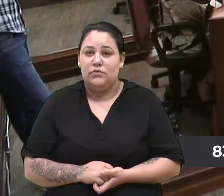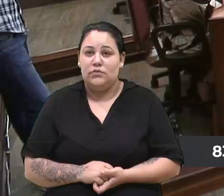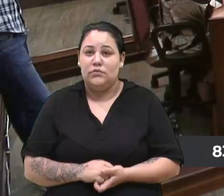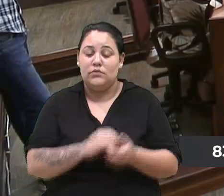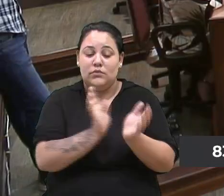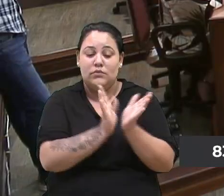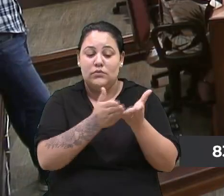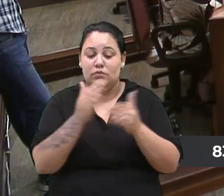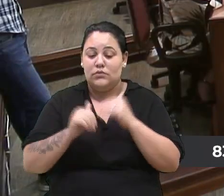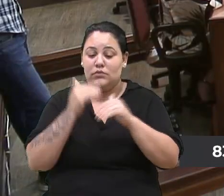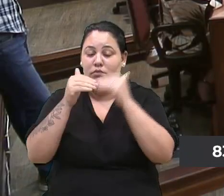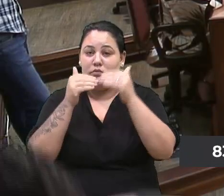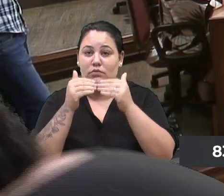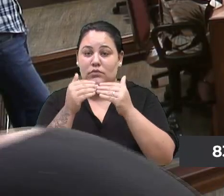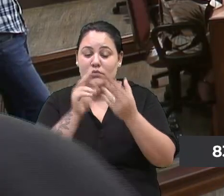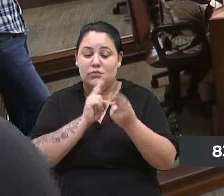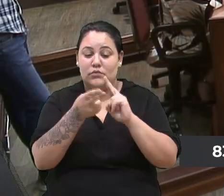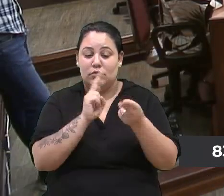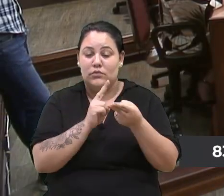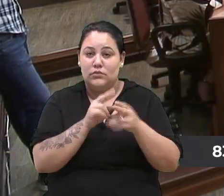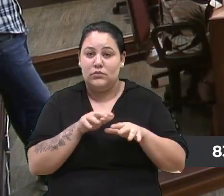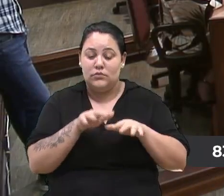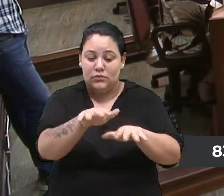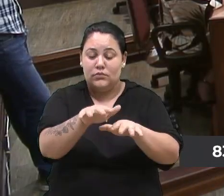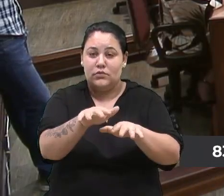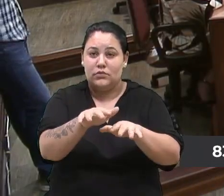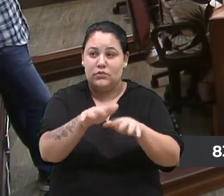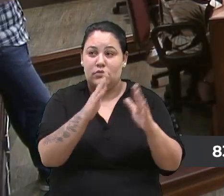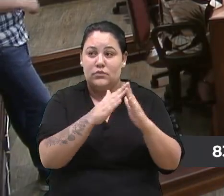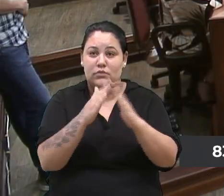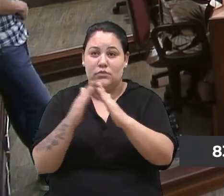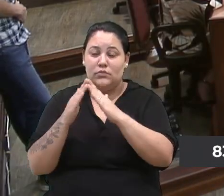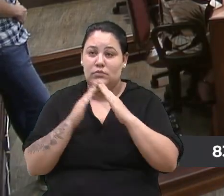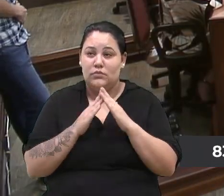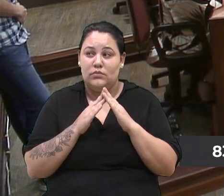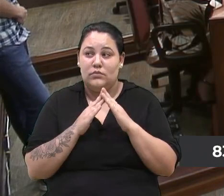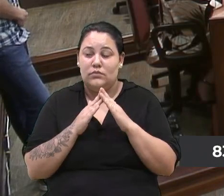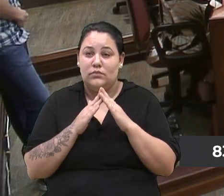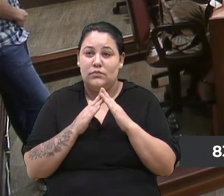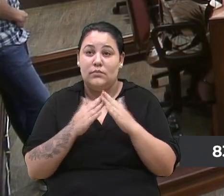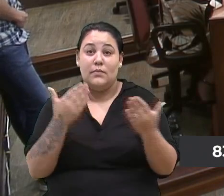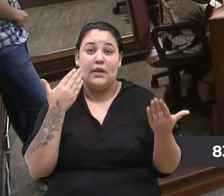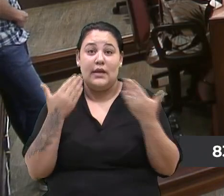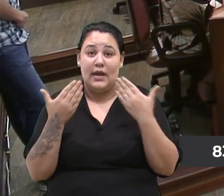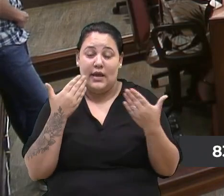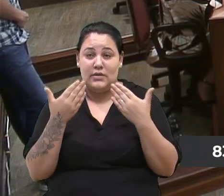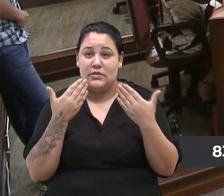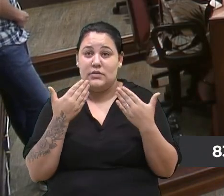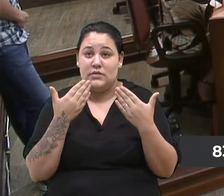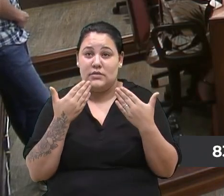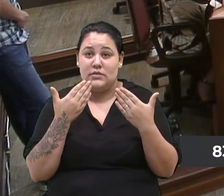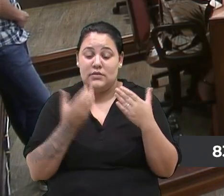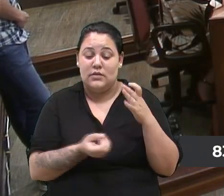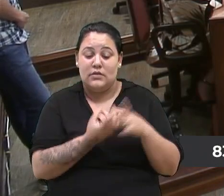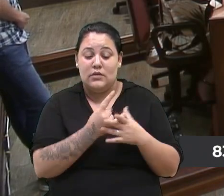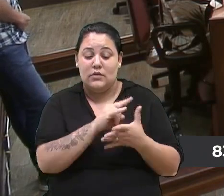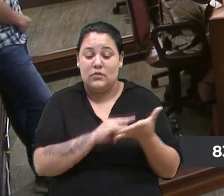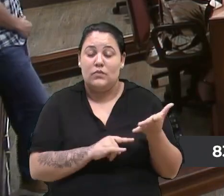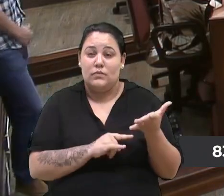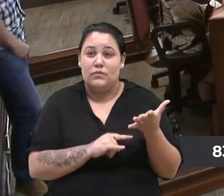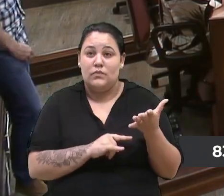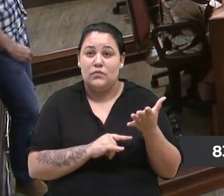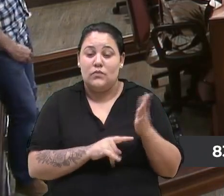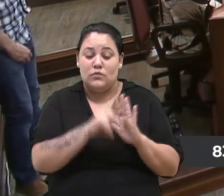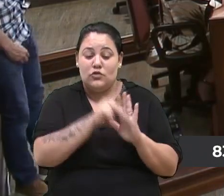Desenvolvimento Urbano, Transporte e Habitação, SEDUT, para análise e emissão de parecer. O projeto de lei